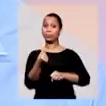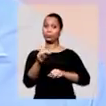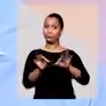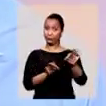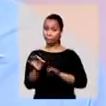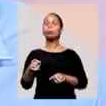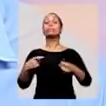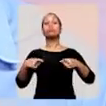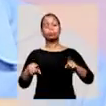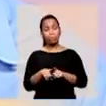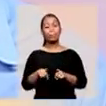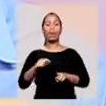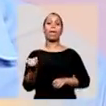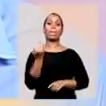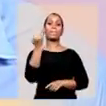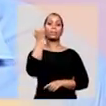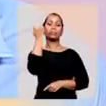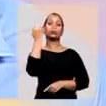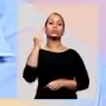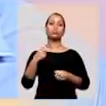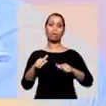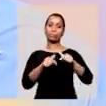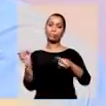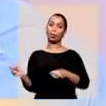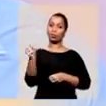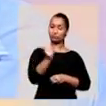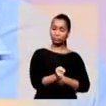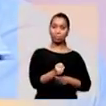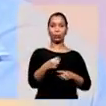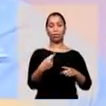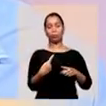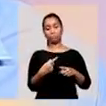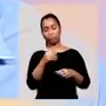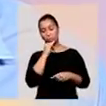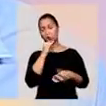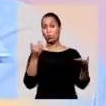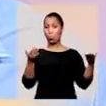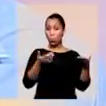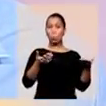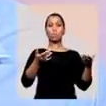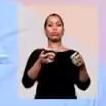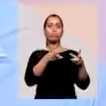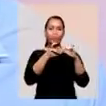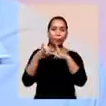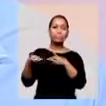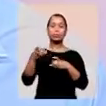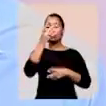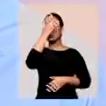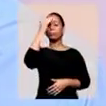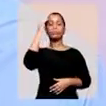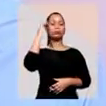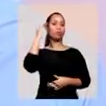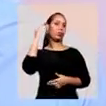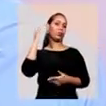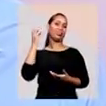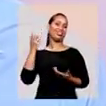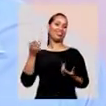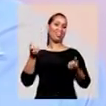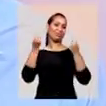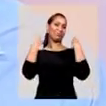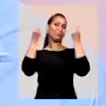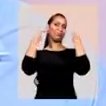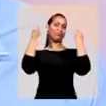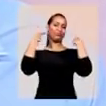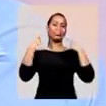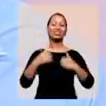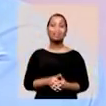planejamento financeiro ele também é importante para uma recolocação no mercado. O que nós vemos hoje é que muitas vezes as pessoas são desligadas e aí